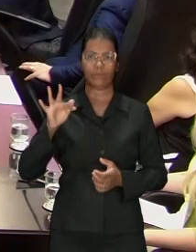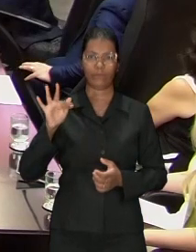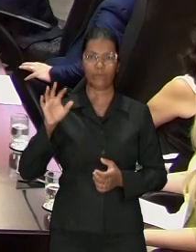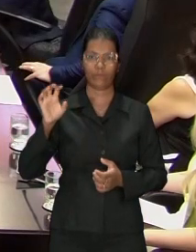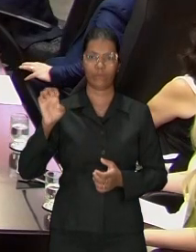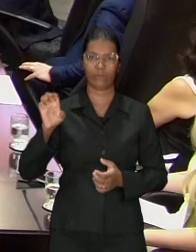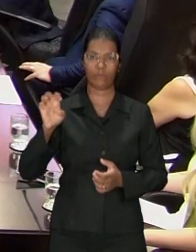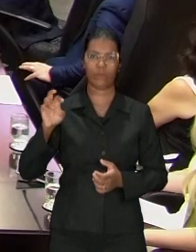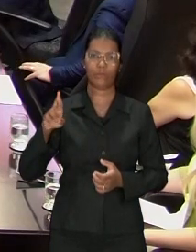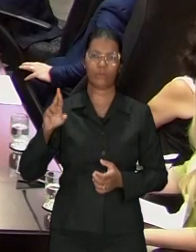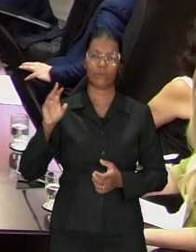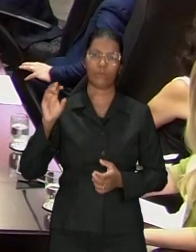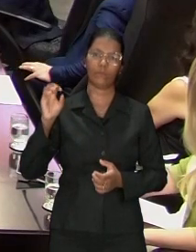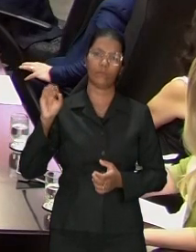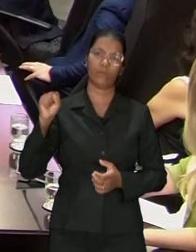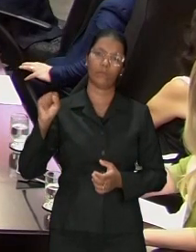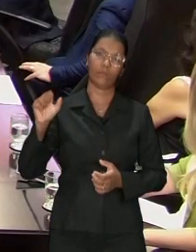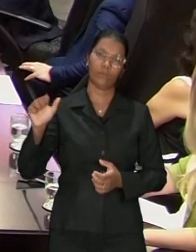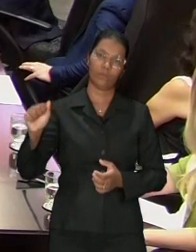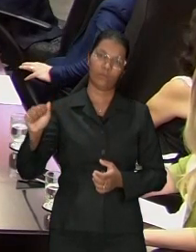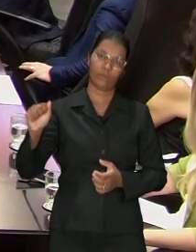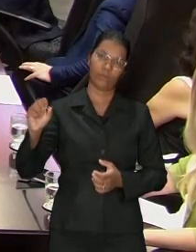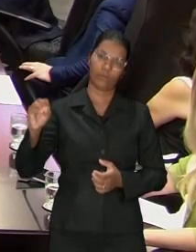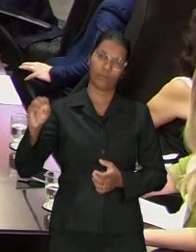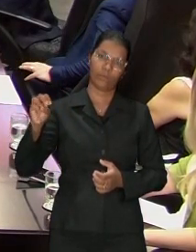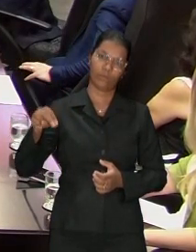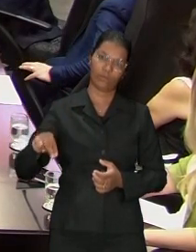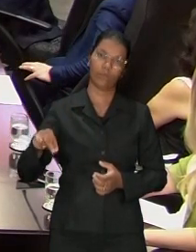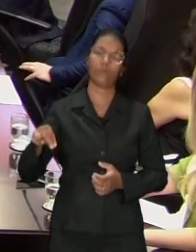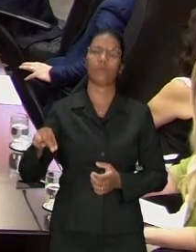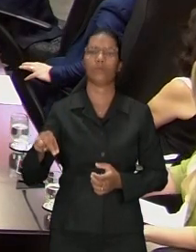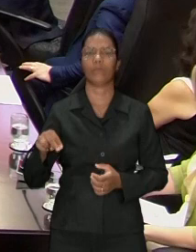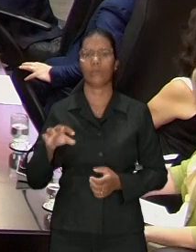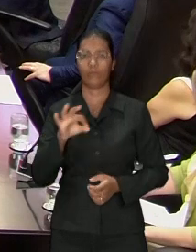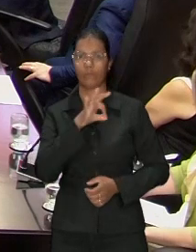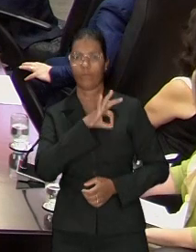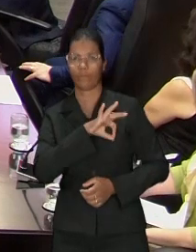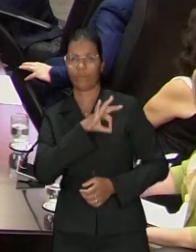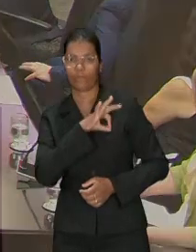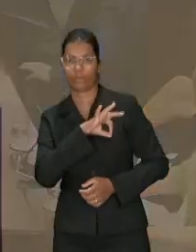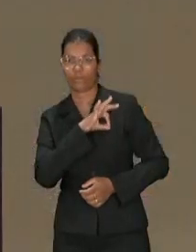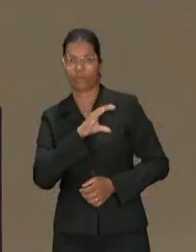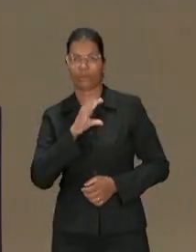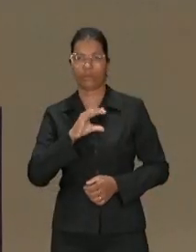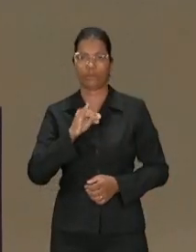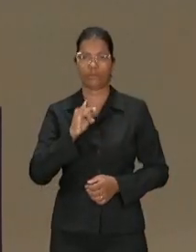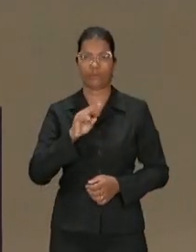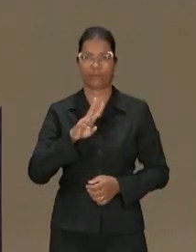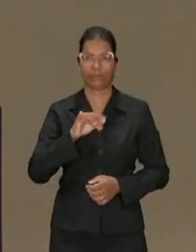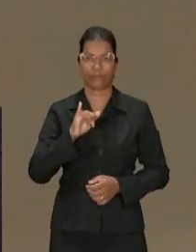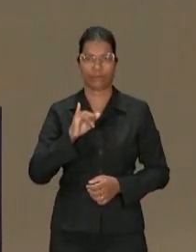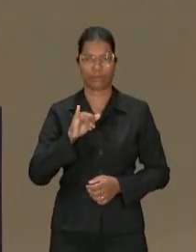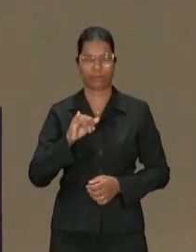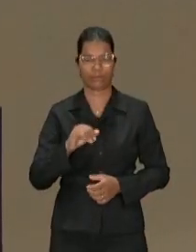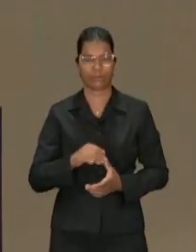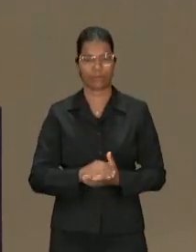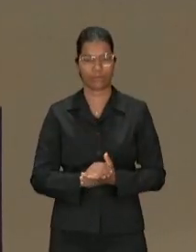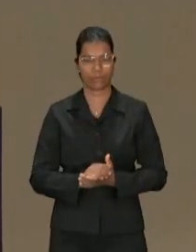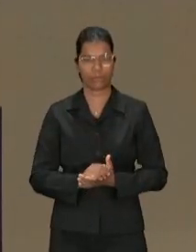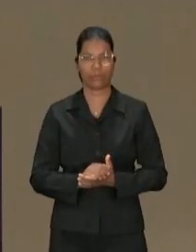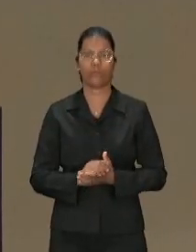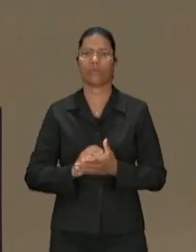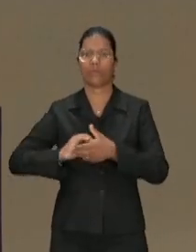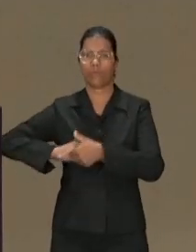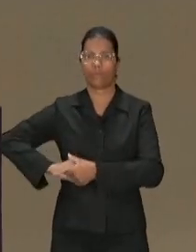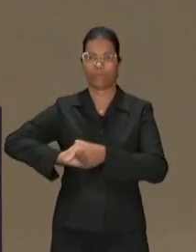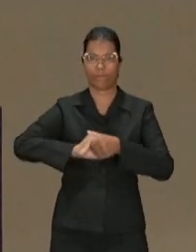Jefferson, delegado da Polícia Civil, que faz um trabalho extraordinário, em seu nome cumprimento todos os delegados da Polícia Civil